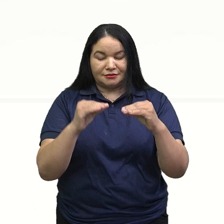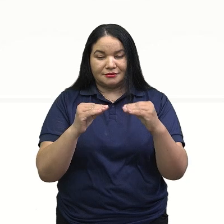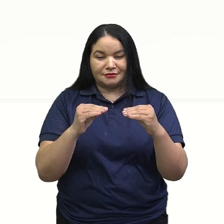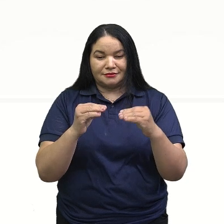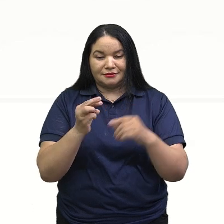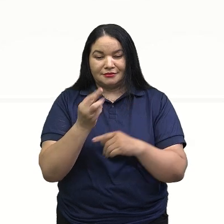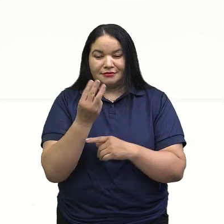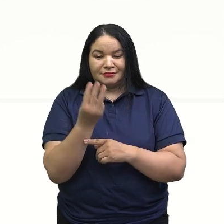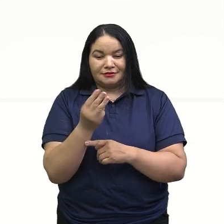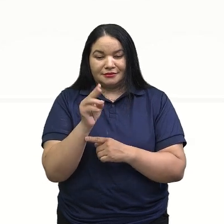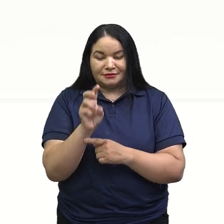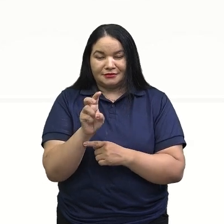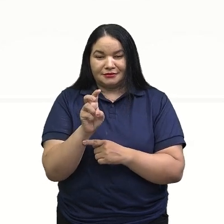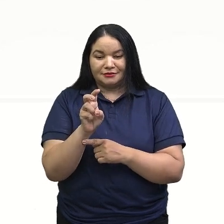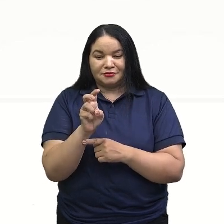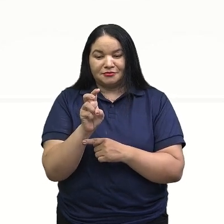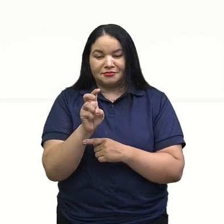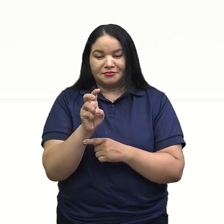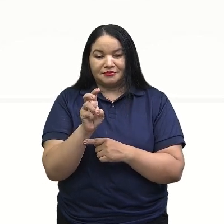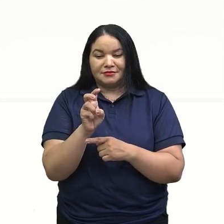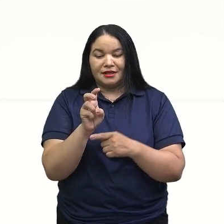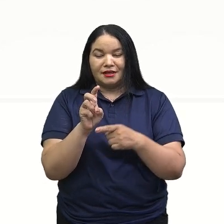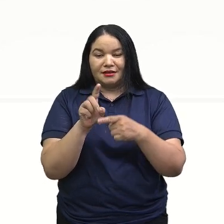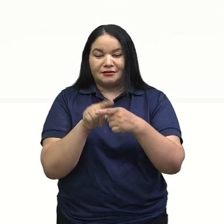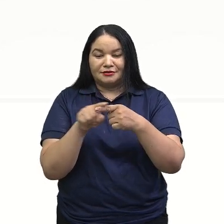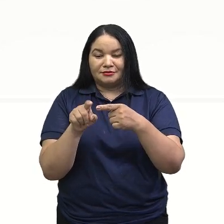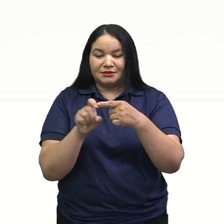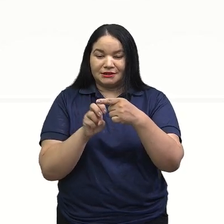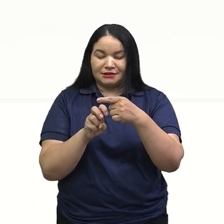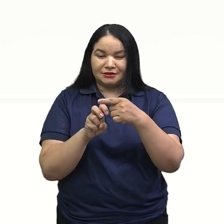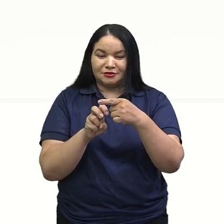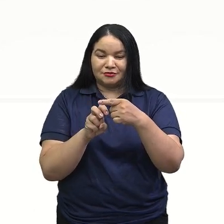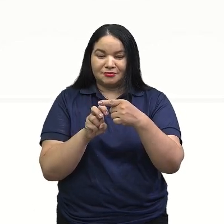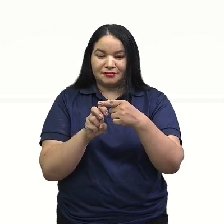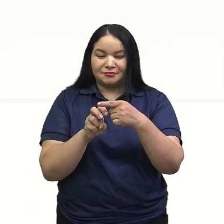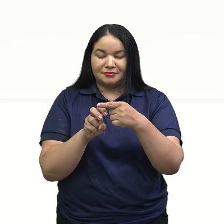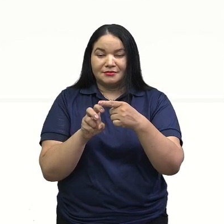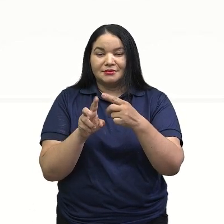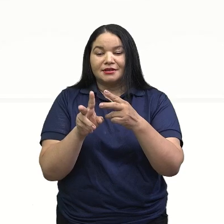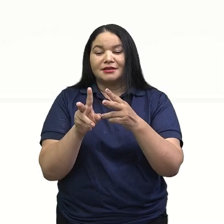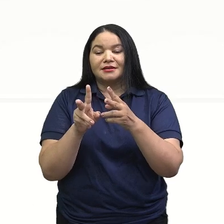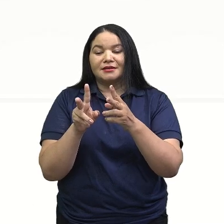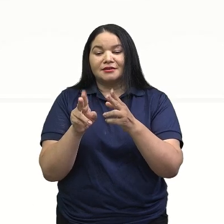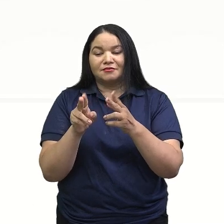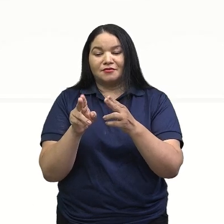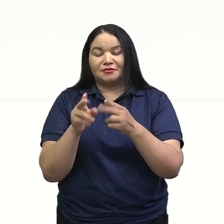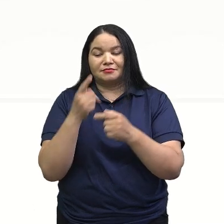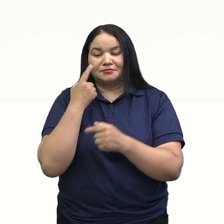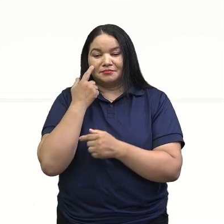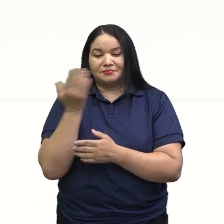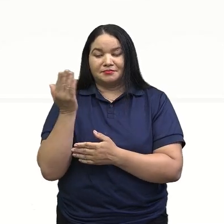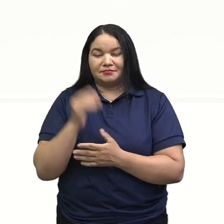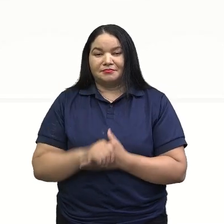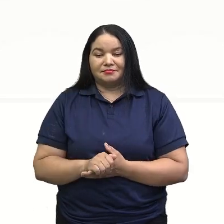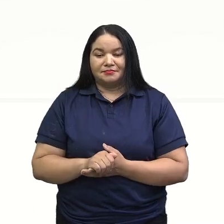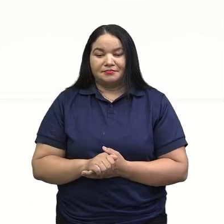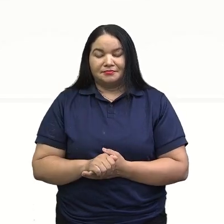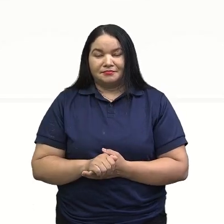35 sobre 5 vai ser igual a,